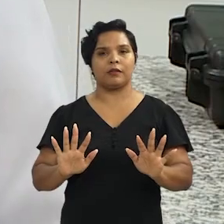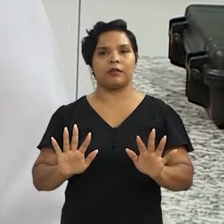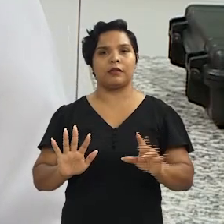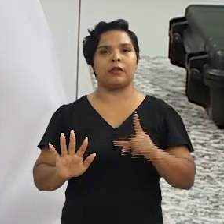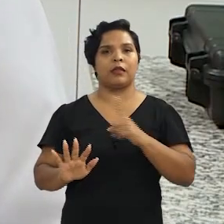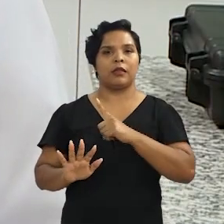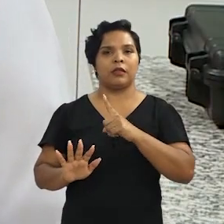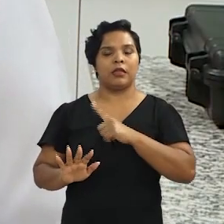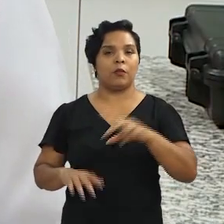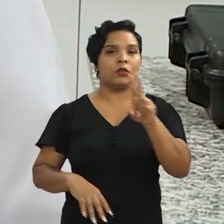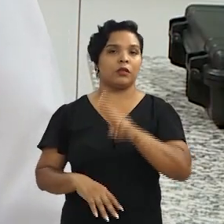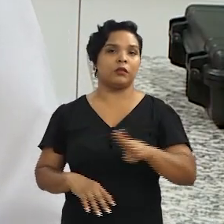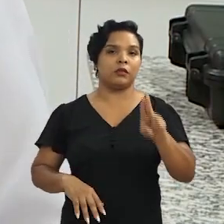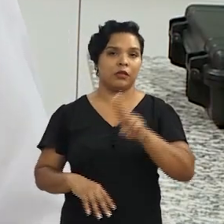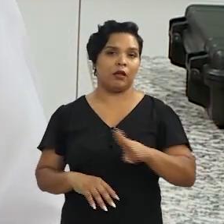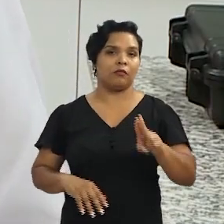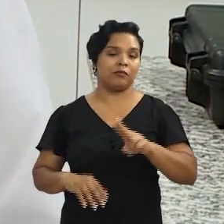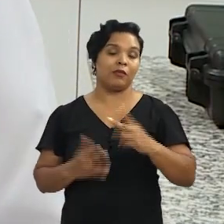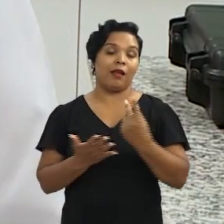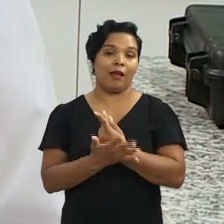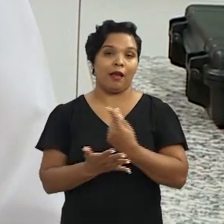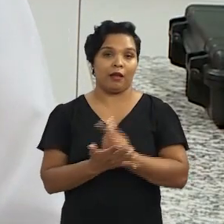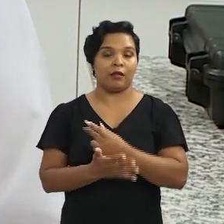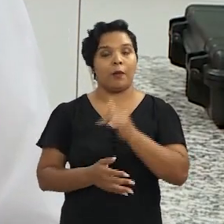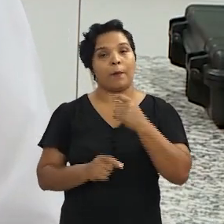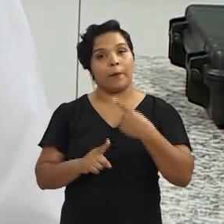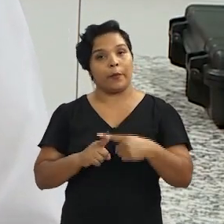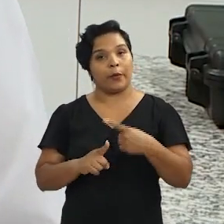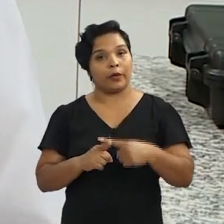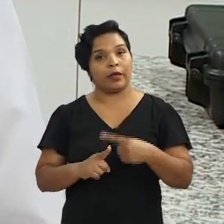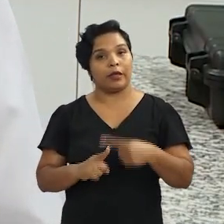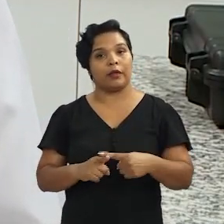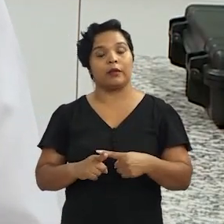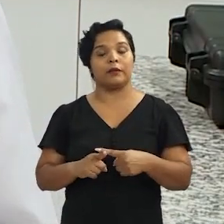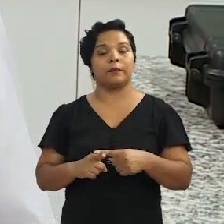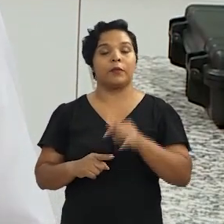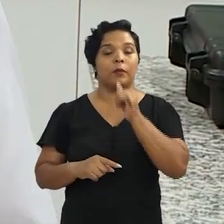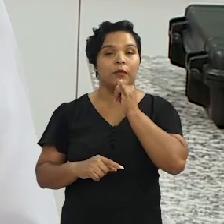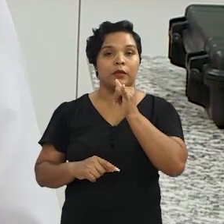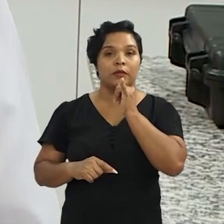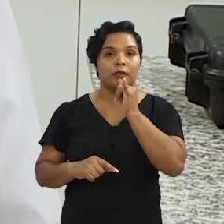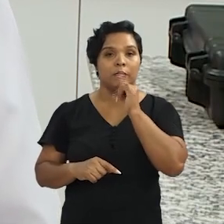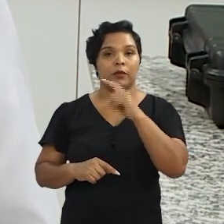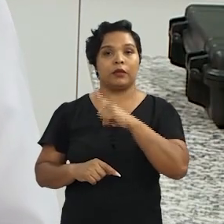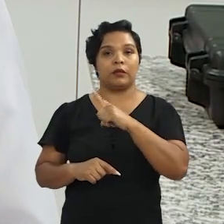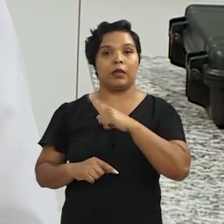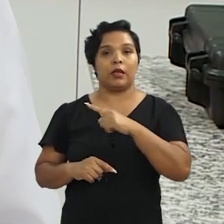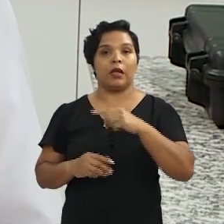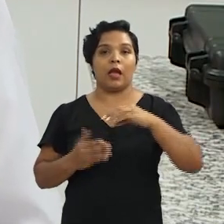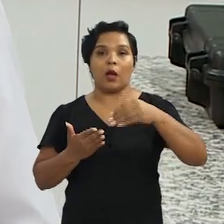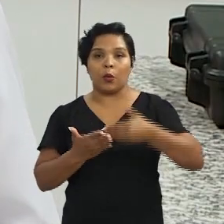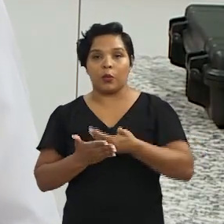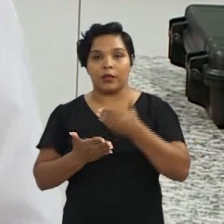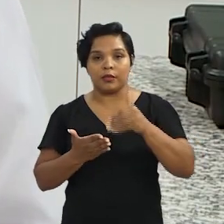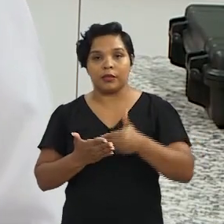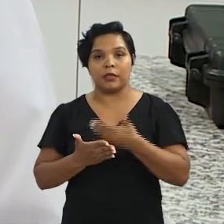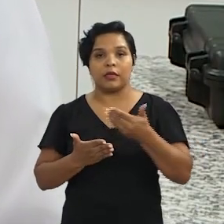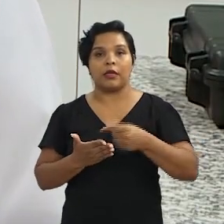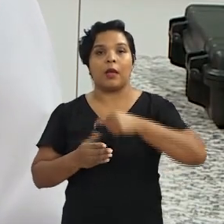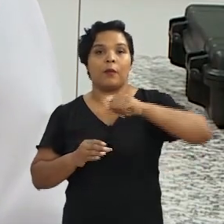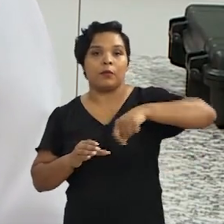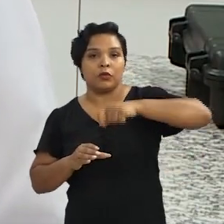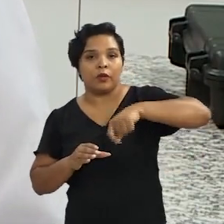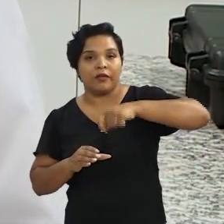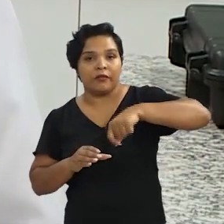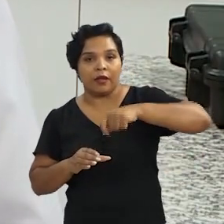tem uma determinada utilização que é um pouco equivocada. Por quê? Porque a gente, por exemplo, tem uma colherzinha